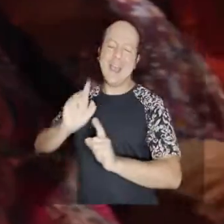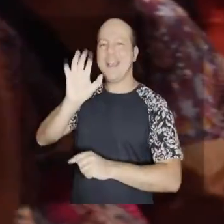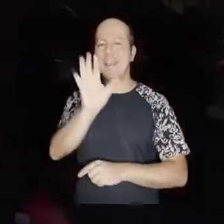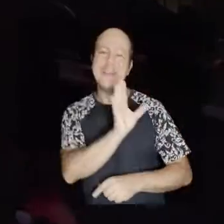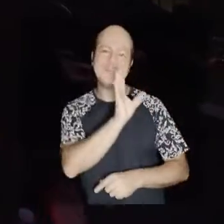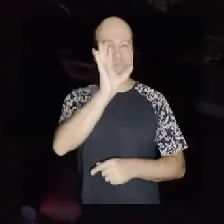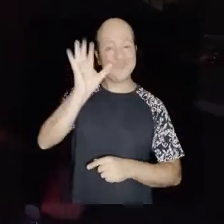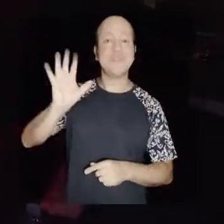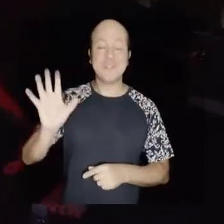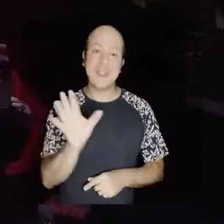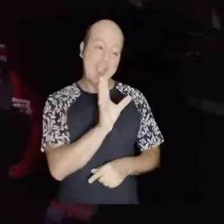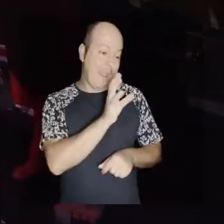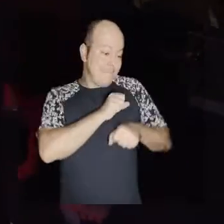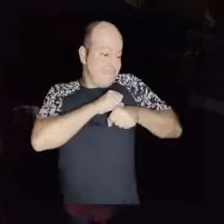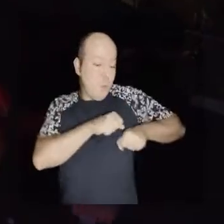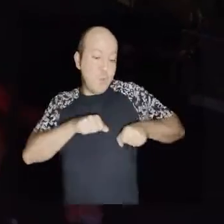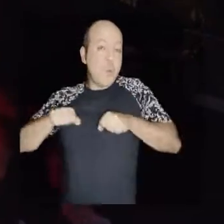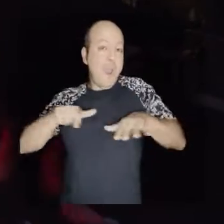Júlia segura dois corações.